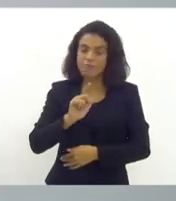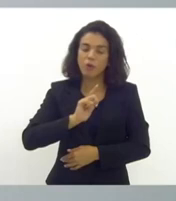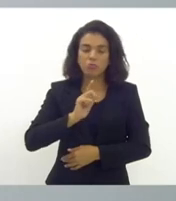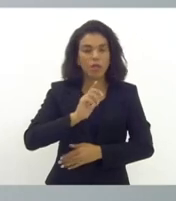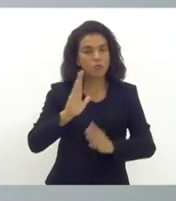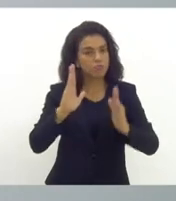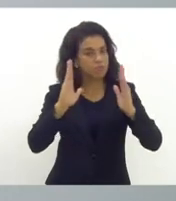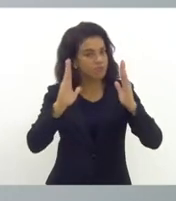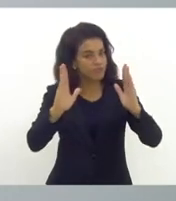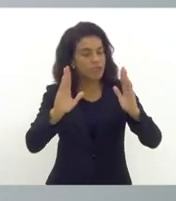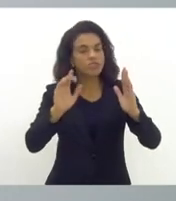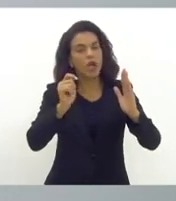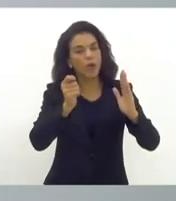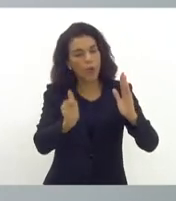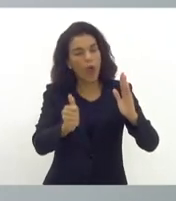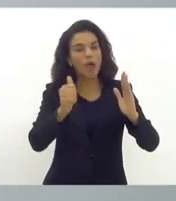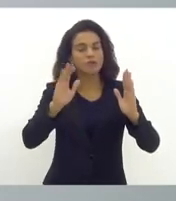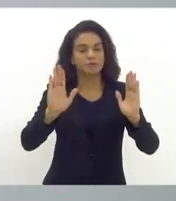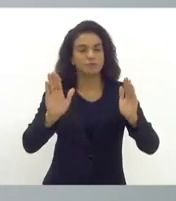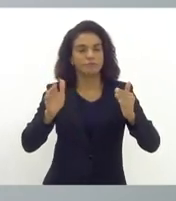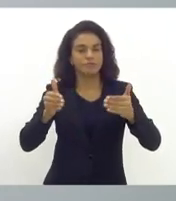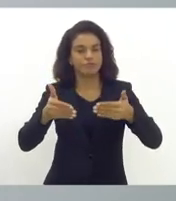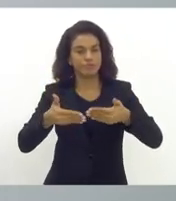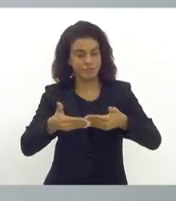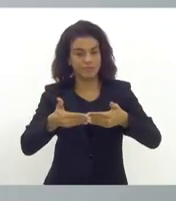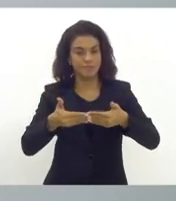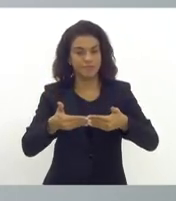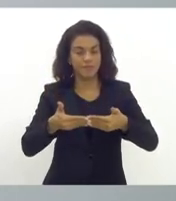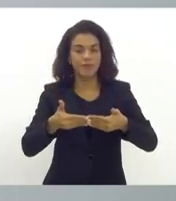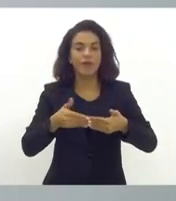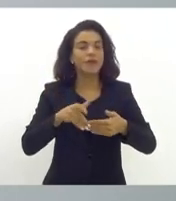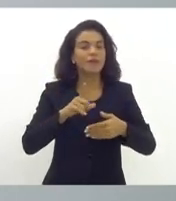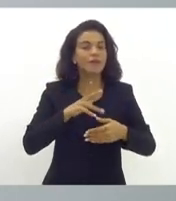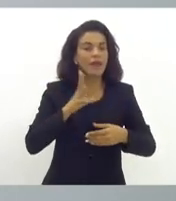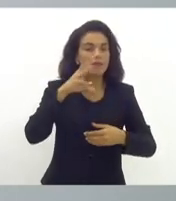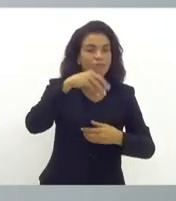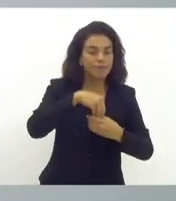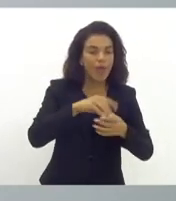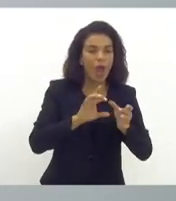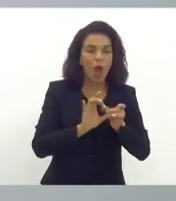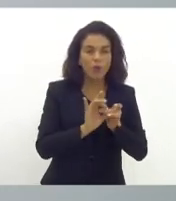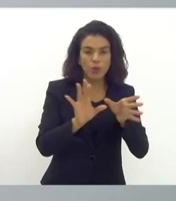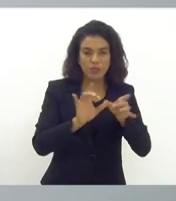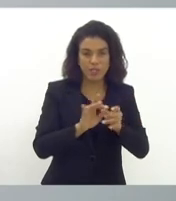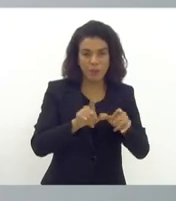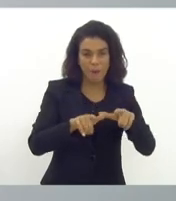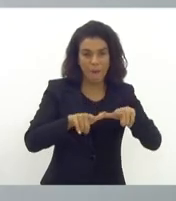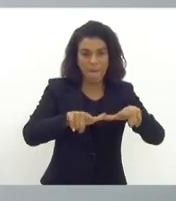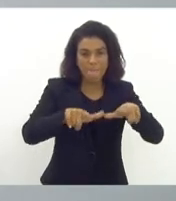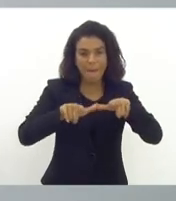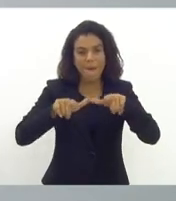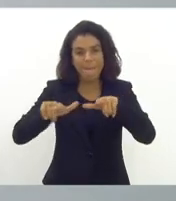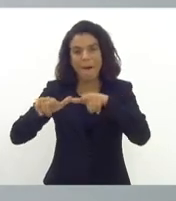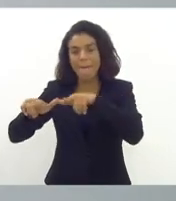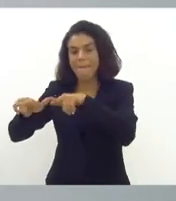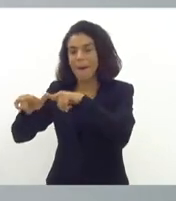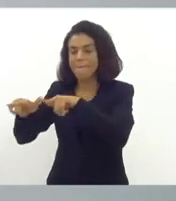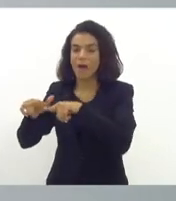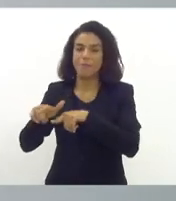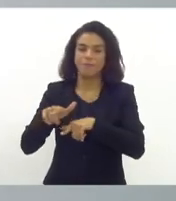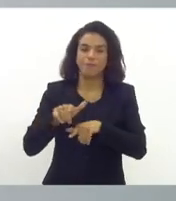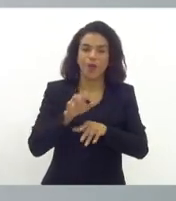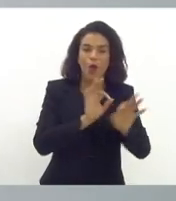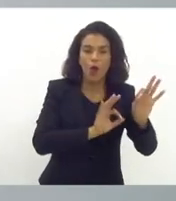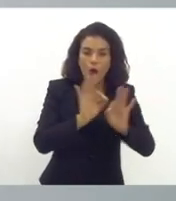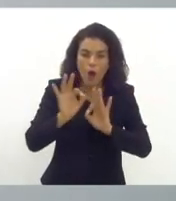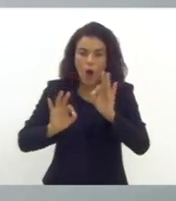prazo já finalizando o período preliminar que envolve todas as autorizações dos órgãos da Prefeitura Municipal de ordem